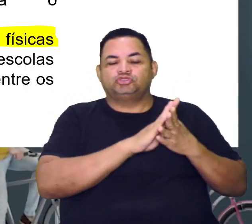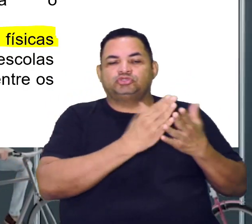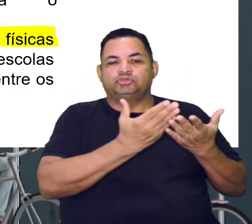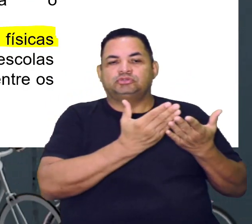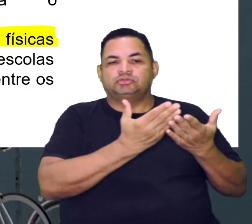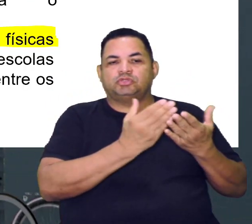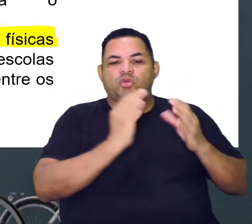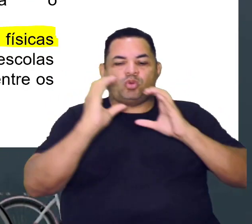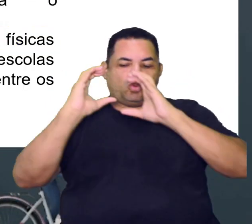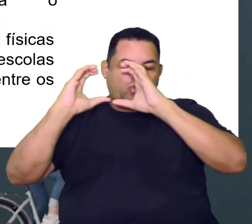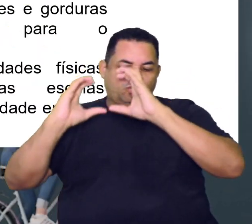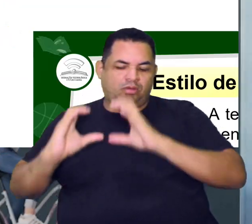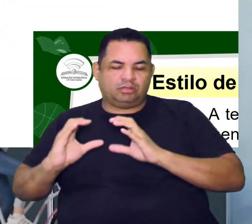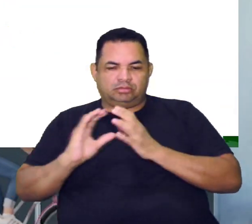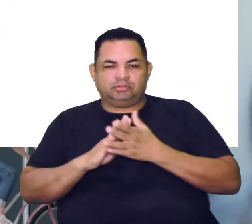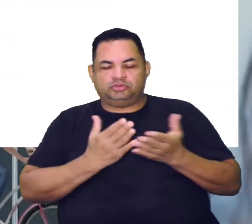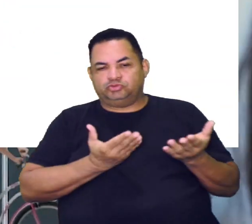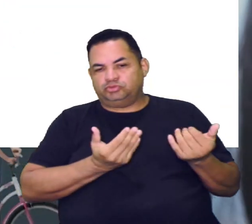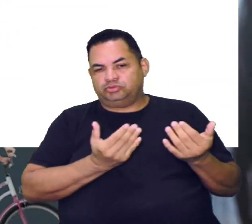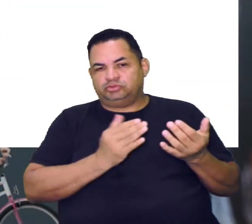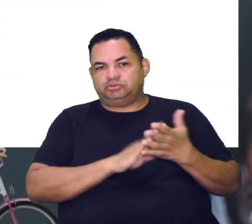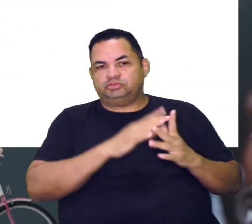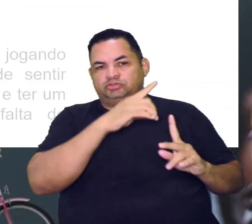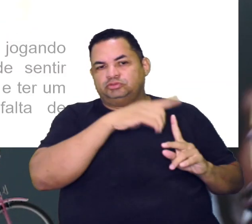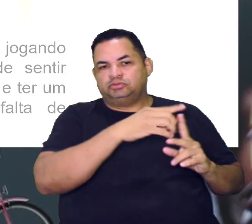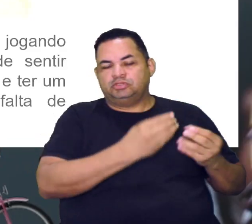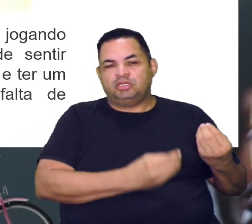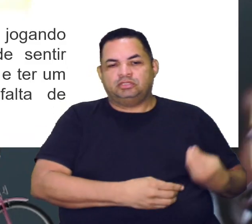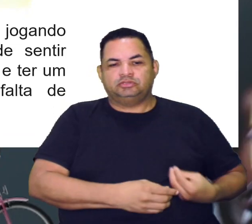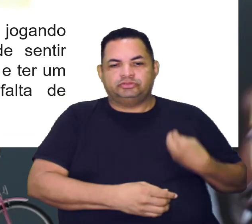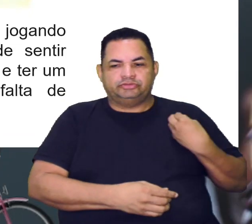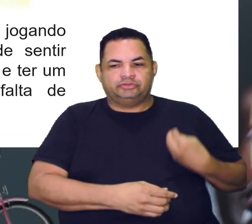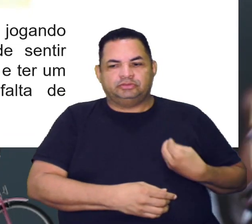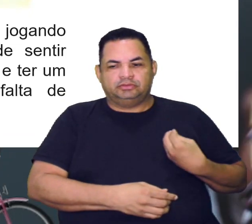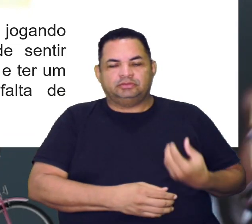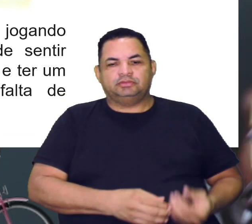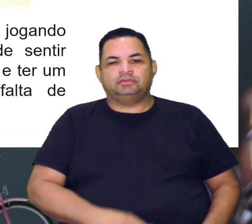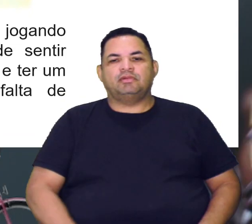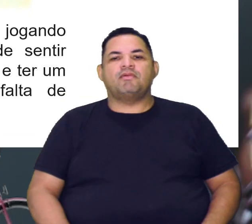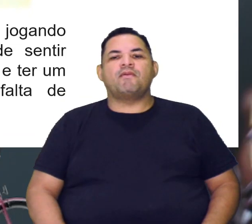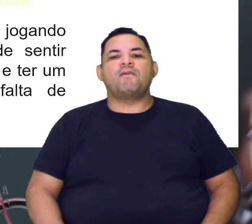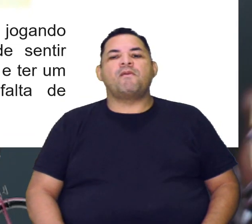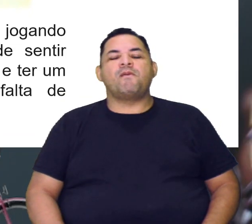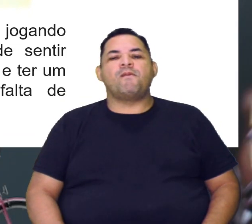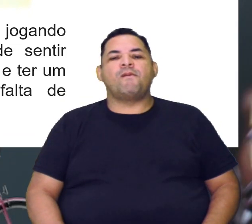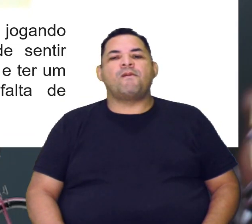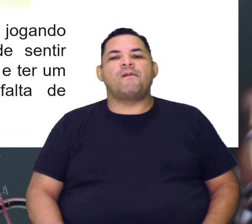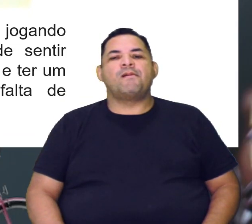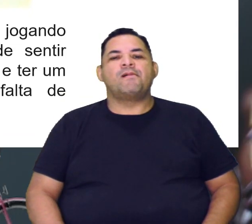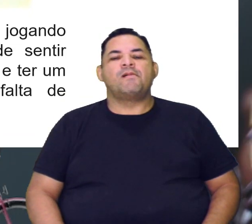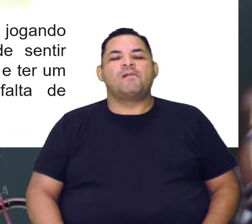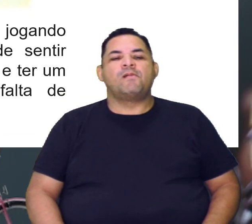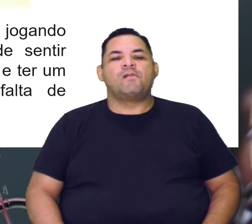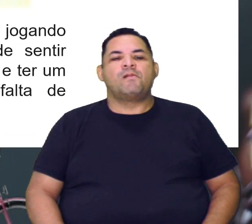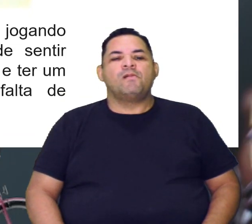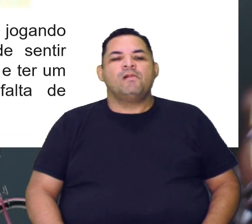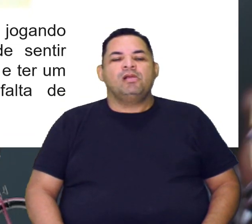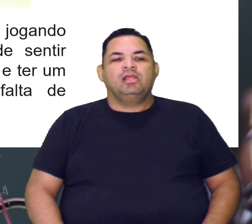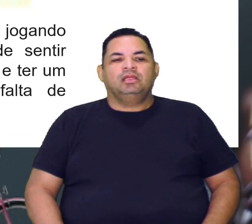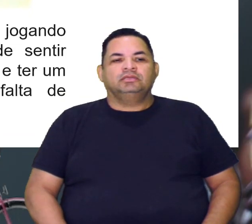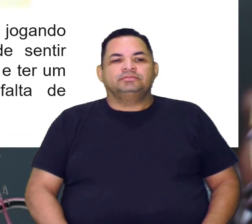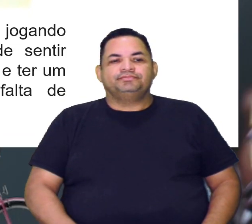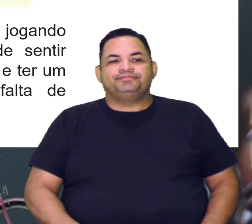e comportamento juvenil. O que mais que a gente observa, Prof. Iris? Olha só,